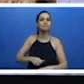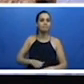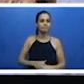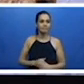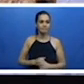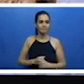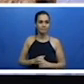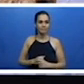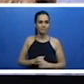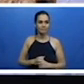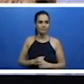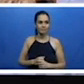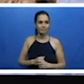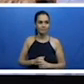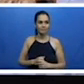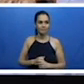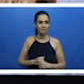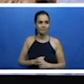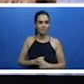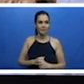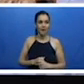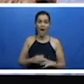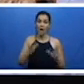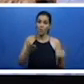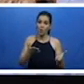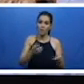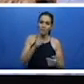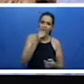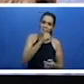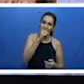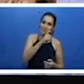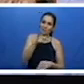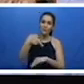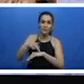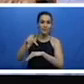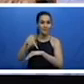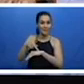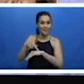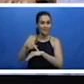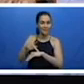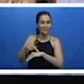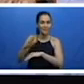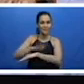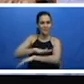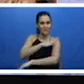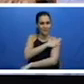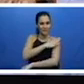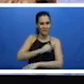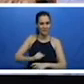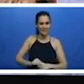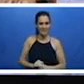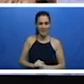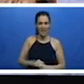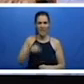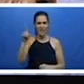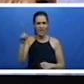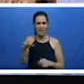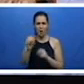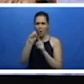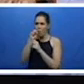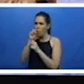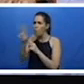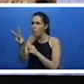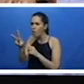Bom, agora alguns mitos e verdades sobre os anfíbios. os sapos espirram veneno nos olhos